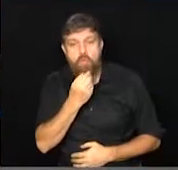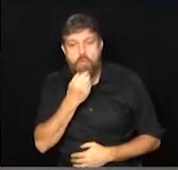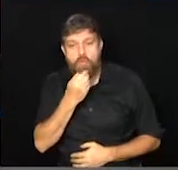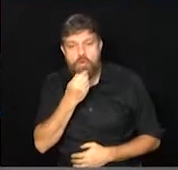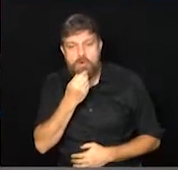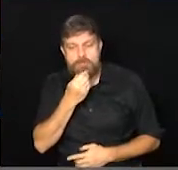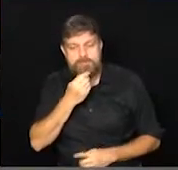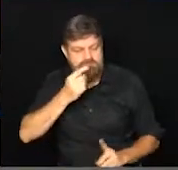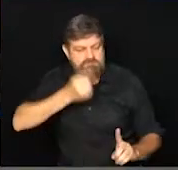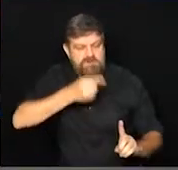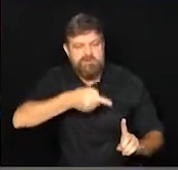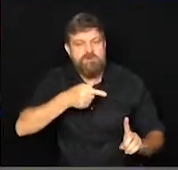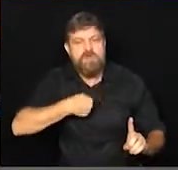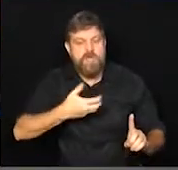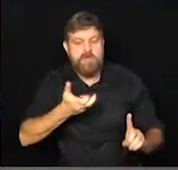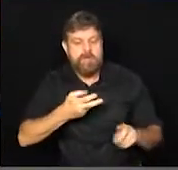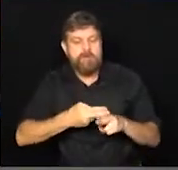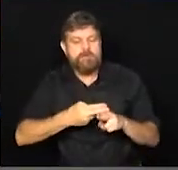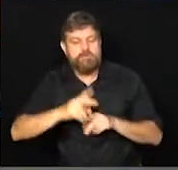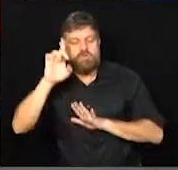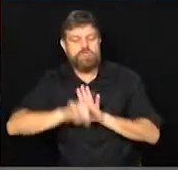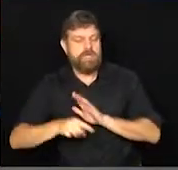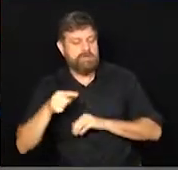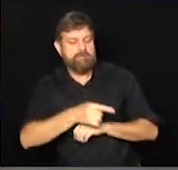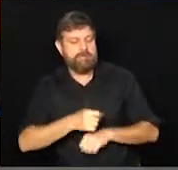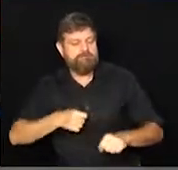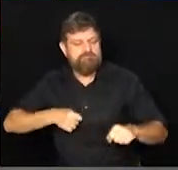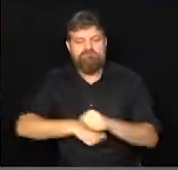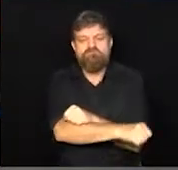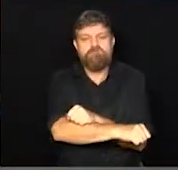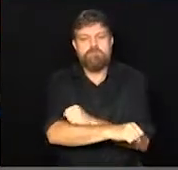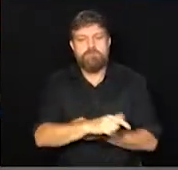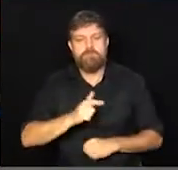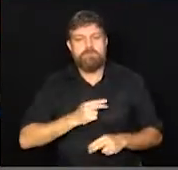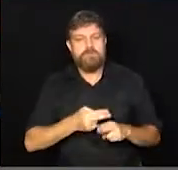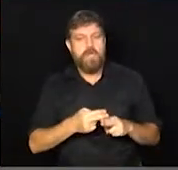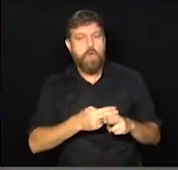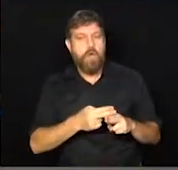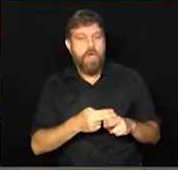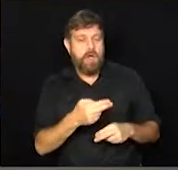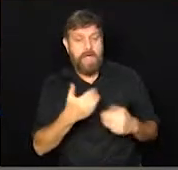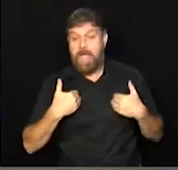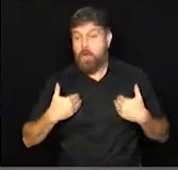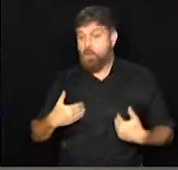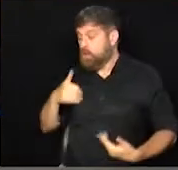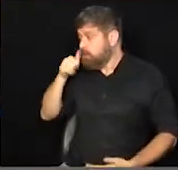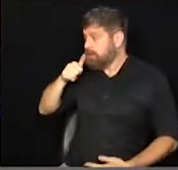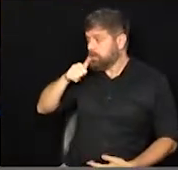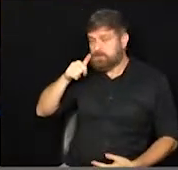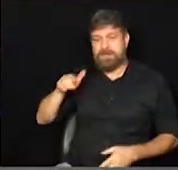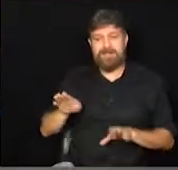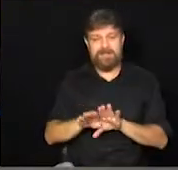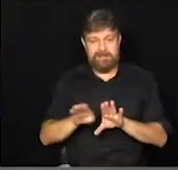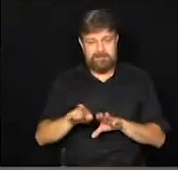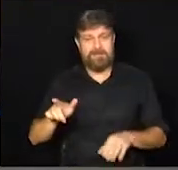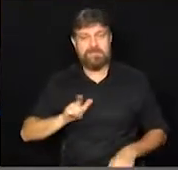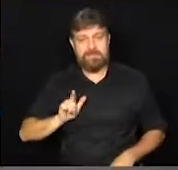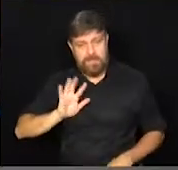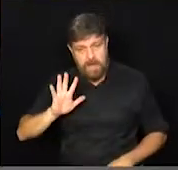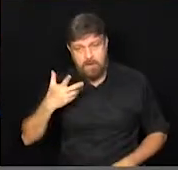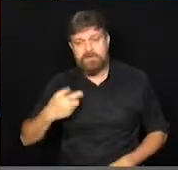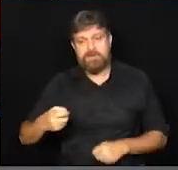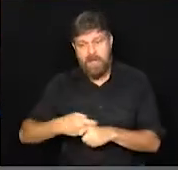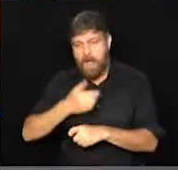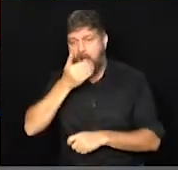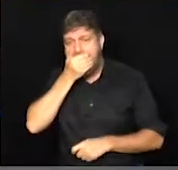ela é obrigada, que o homem tem o direito de usufruir sobre o corpo da mulher. Então, também o estupro marital é uma questão